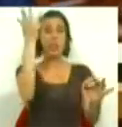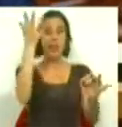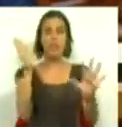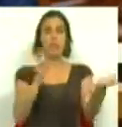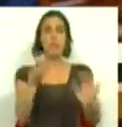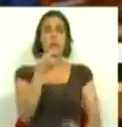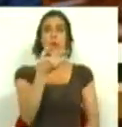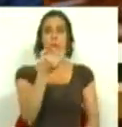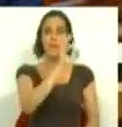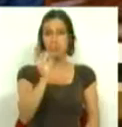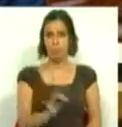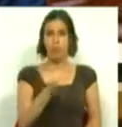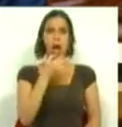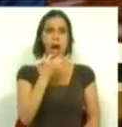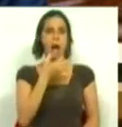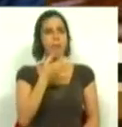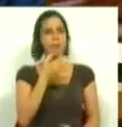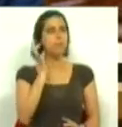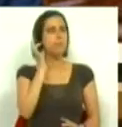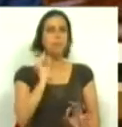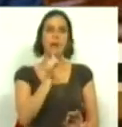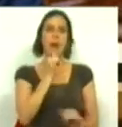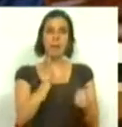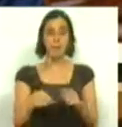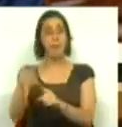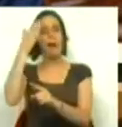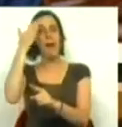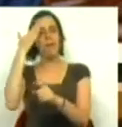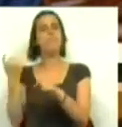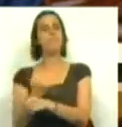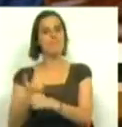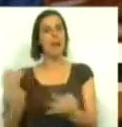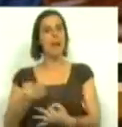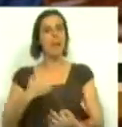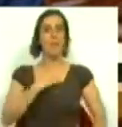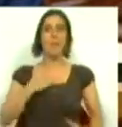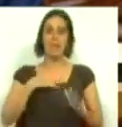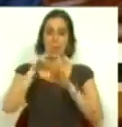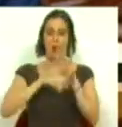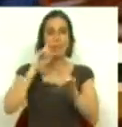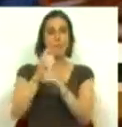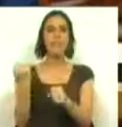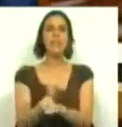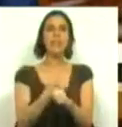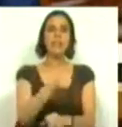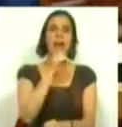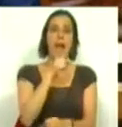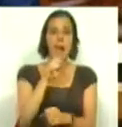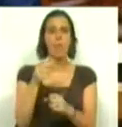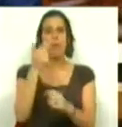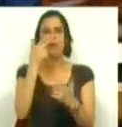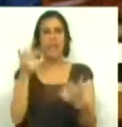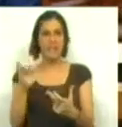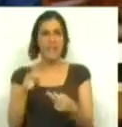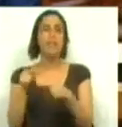em cerca de 97%. Uma reconhecida capacidade de desempenho da entidade reguladora dos serviços de águas e